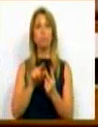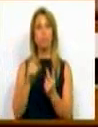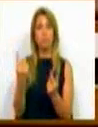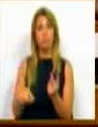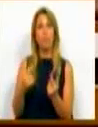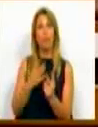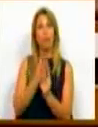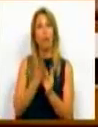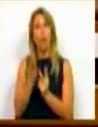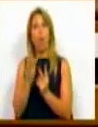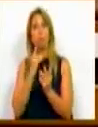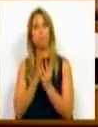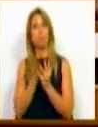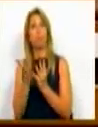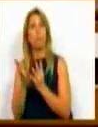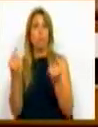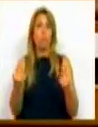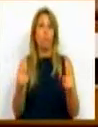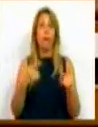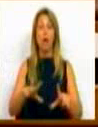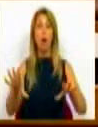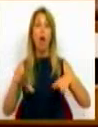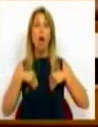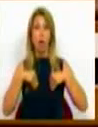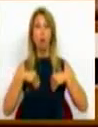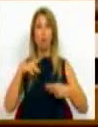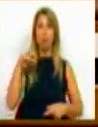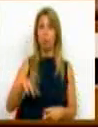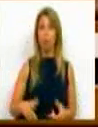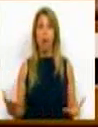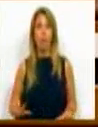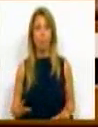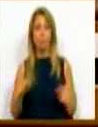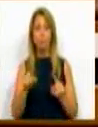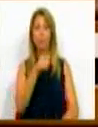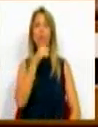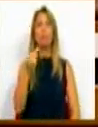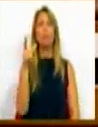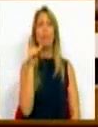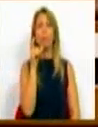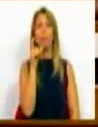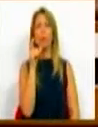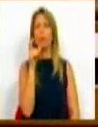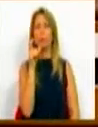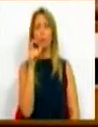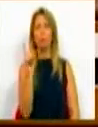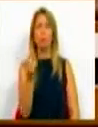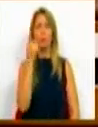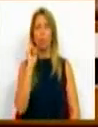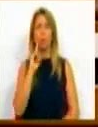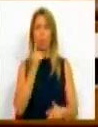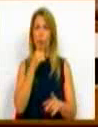e multilaterais assumidas por Portugal. Esses compromissos não são dos